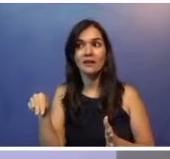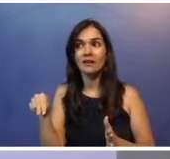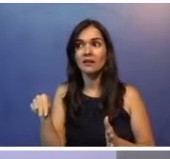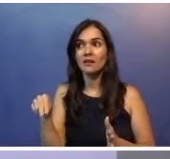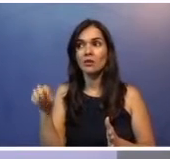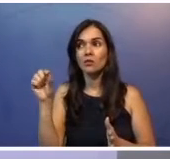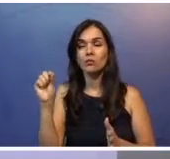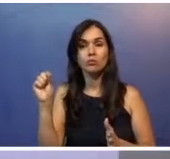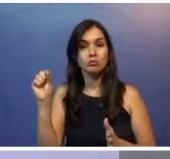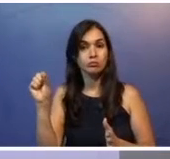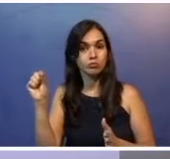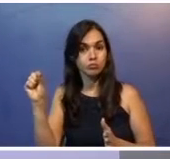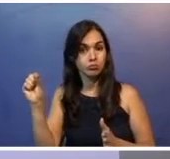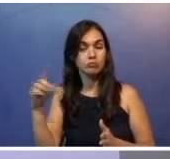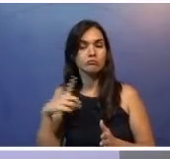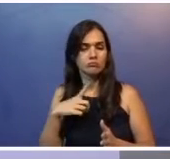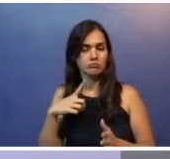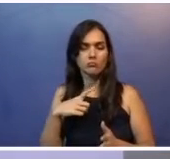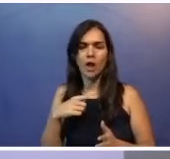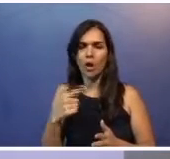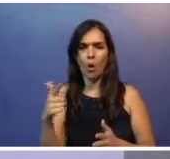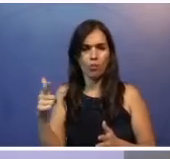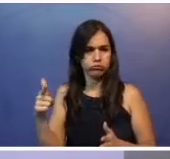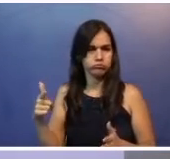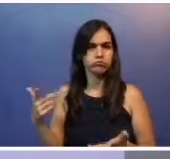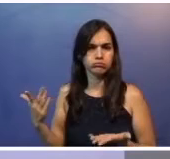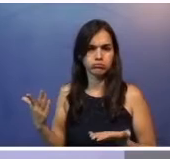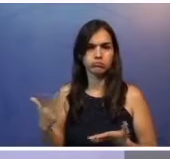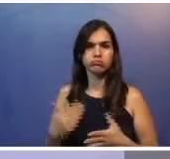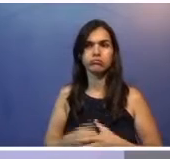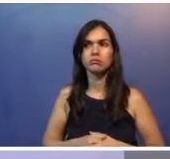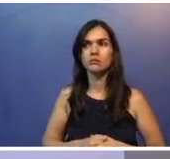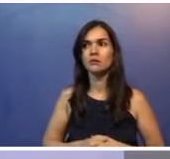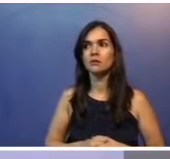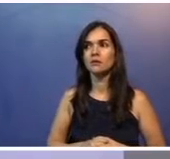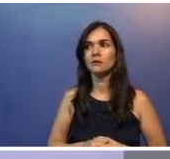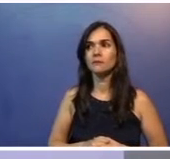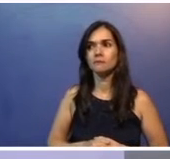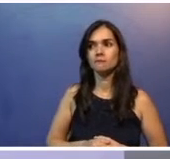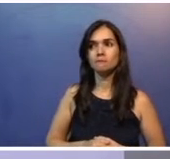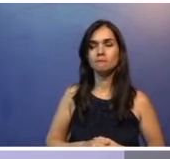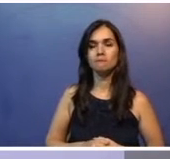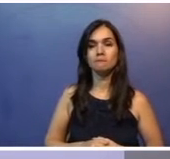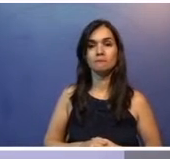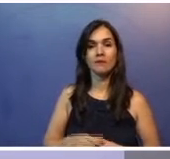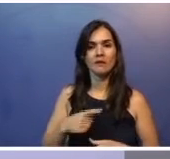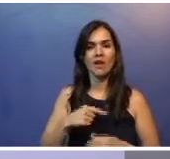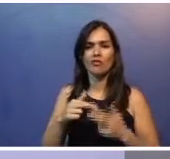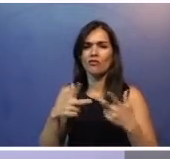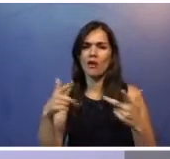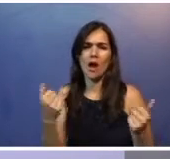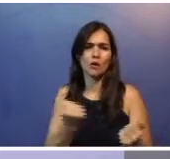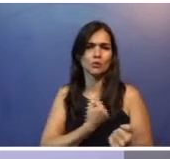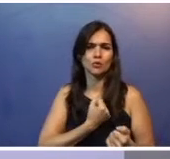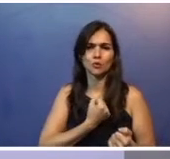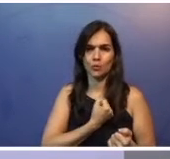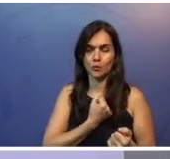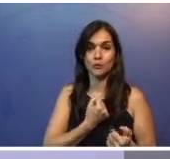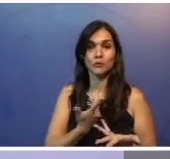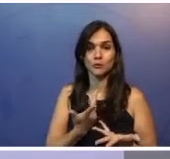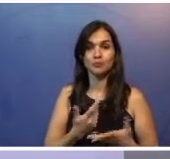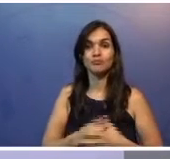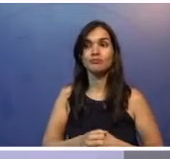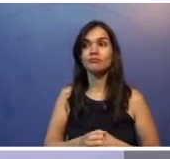pontinhos significam que tem infinitos pode ter infinitos números aqui